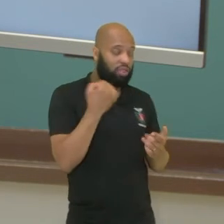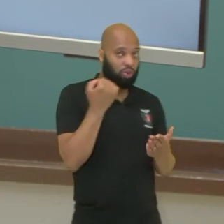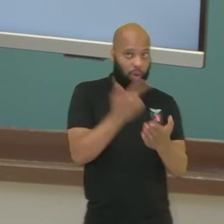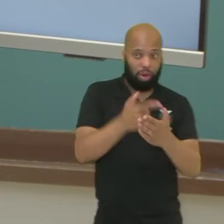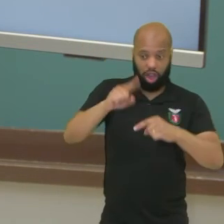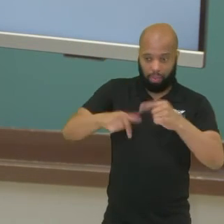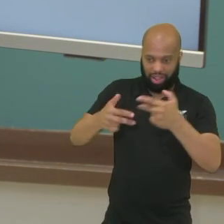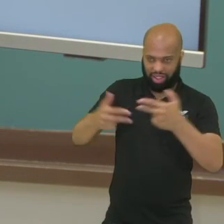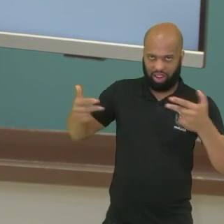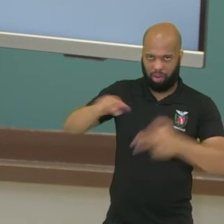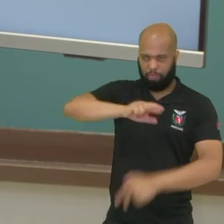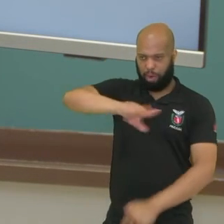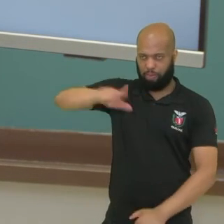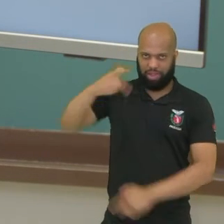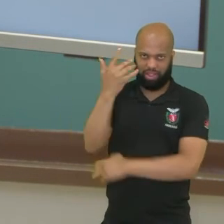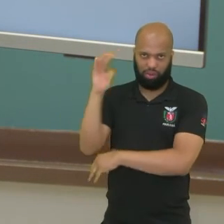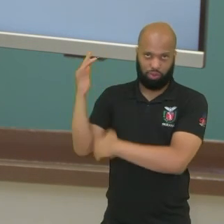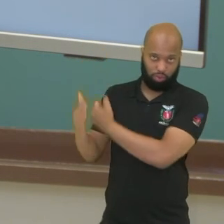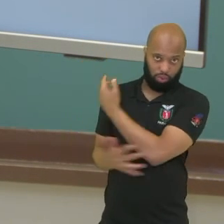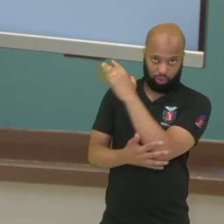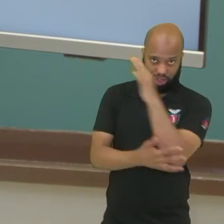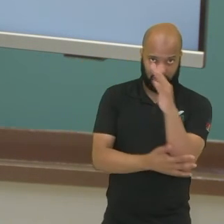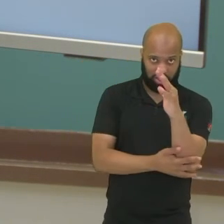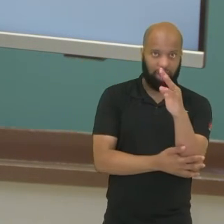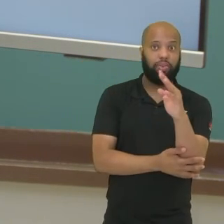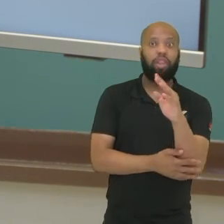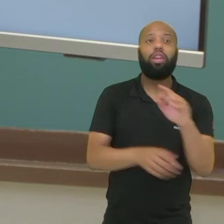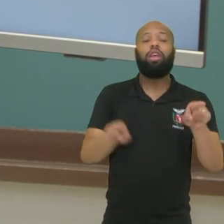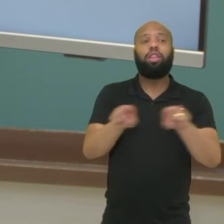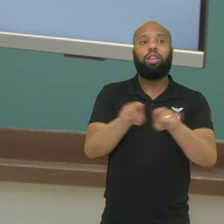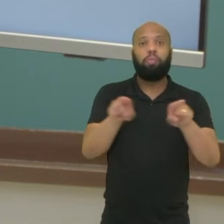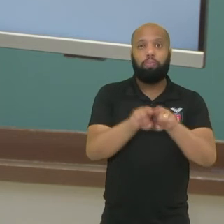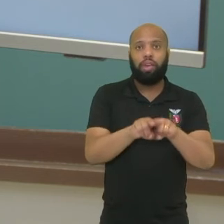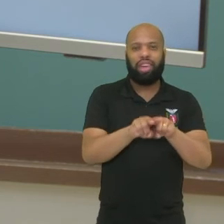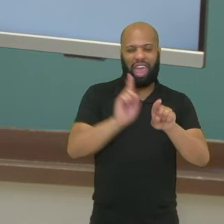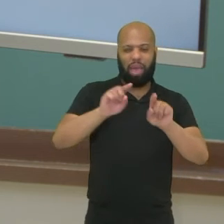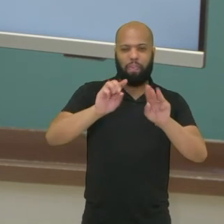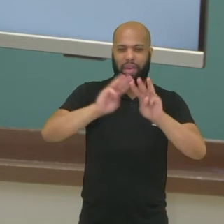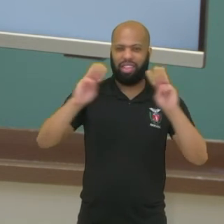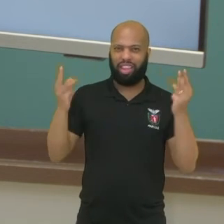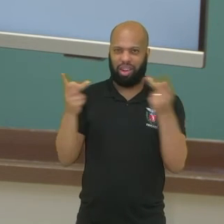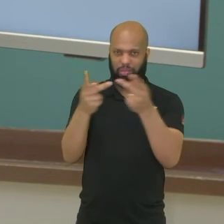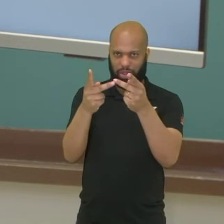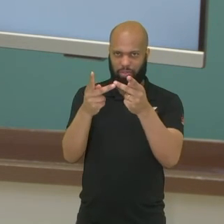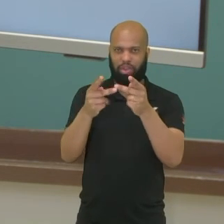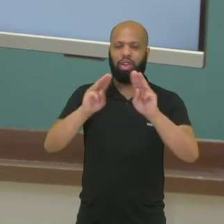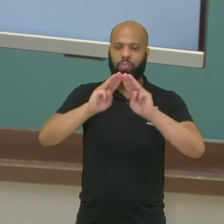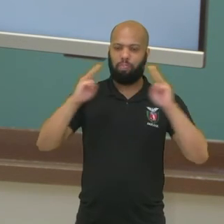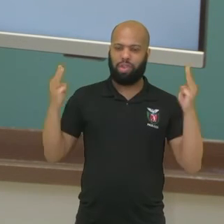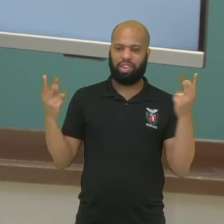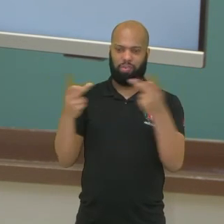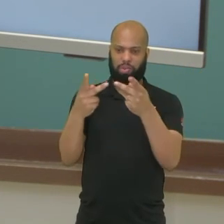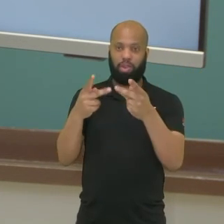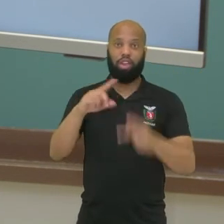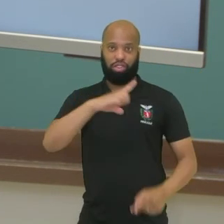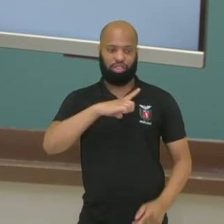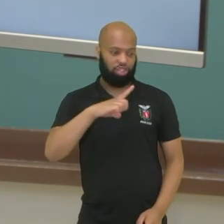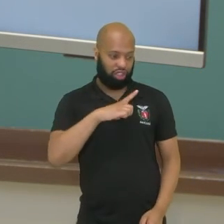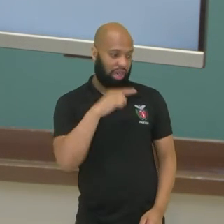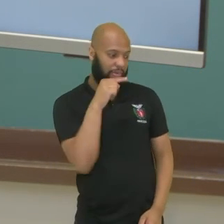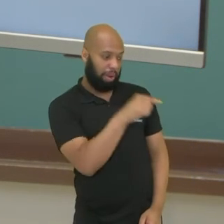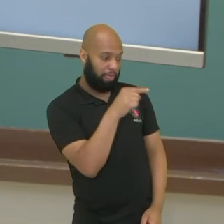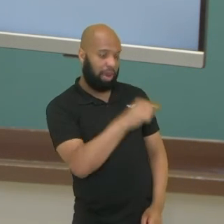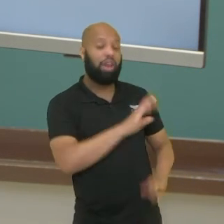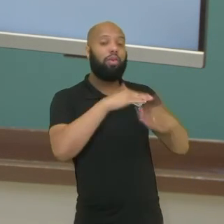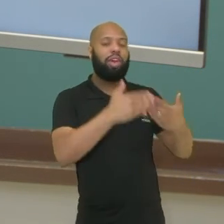produtos agrícolas de várias regiões da Europa, uma vez que ela vivia o auge da sua revolução industrial. Então esses países se viam